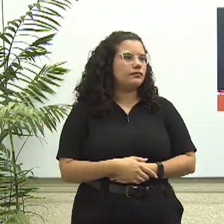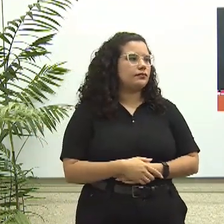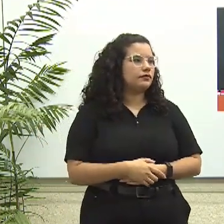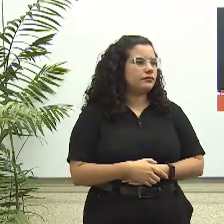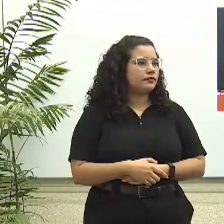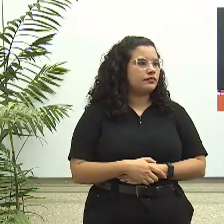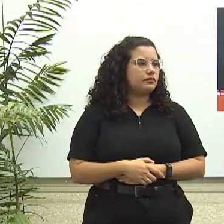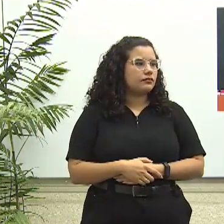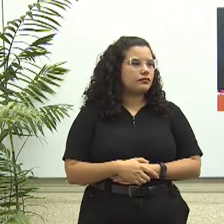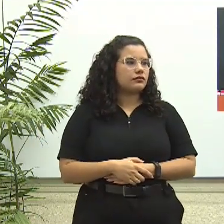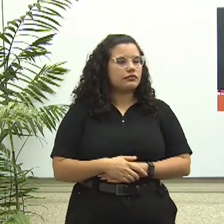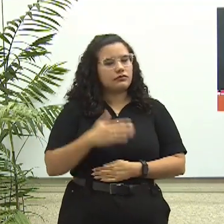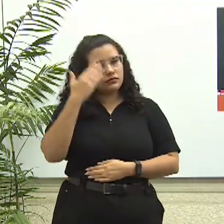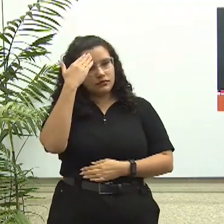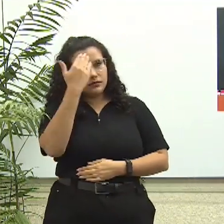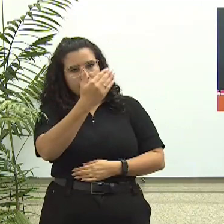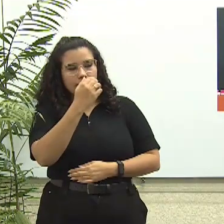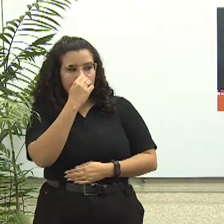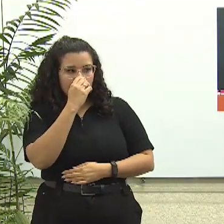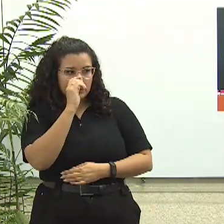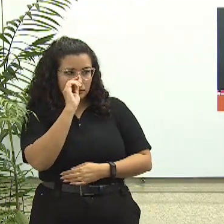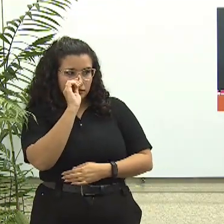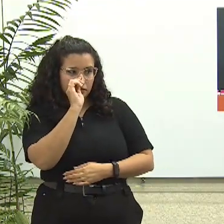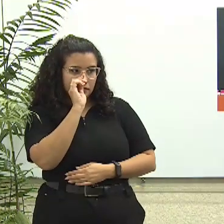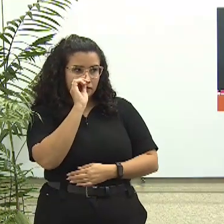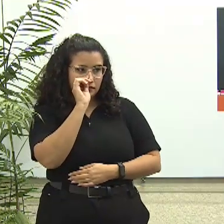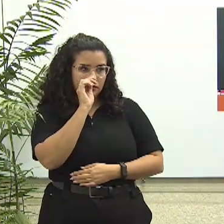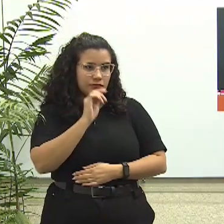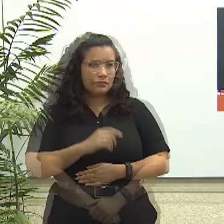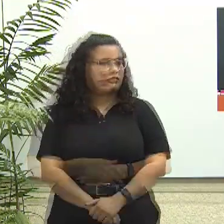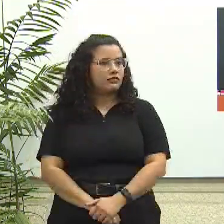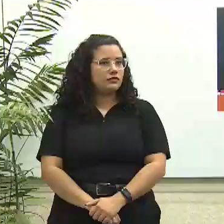né Obrigada mais